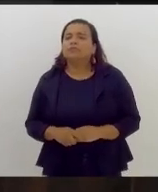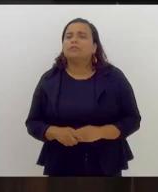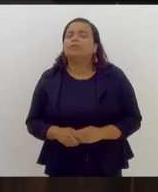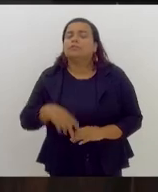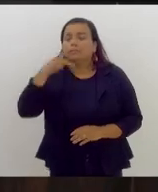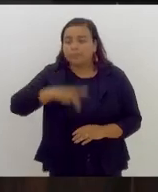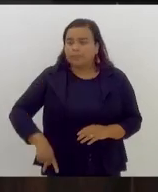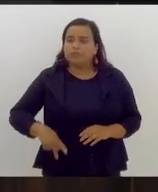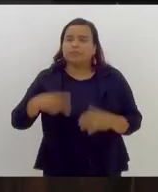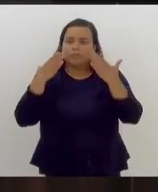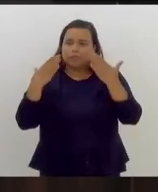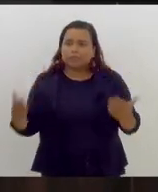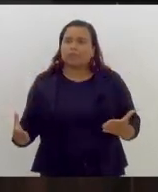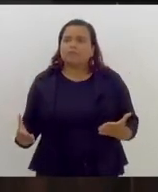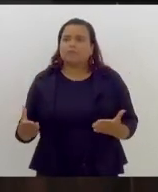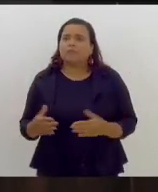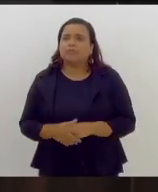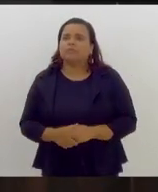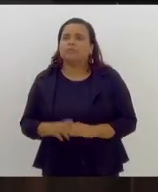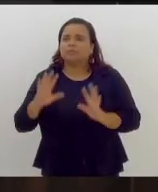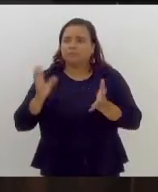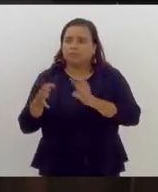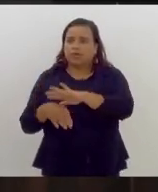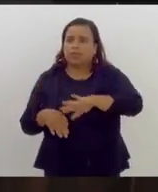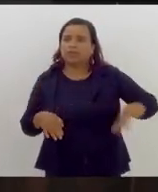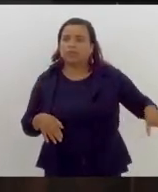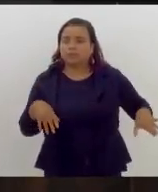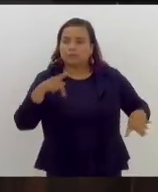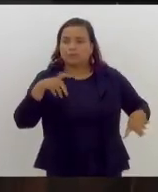presidente da Presenta Rio, já falei, isso aqui é Pedro Guimarães,